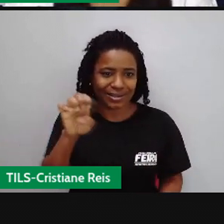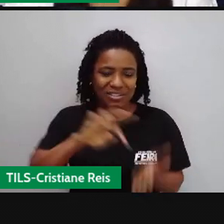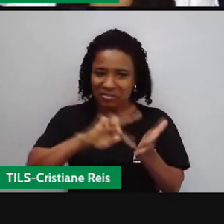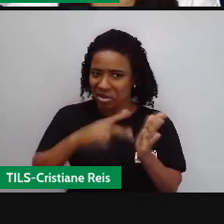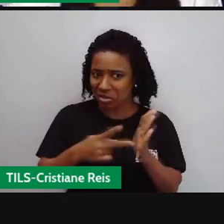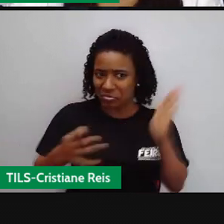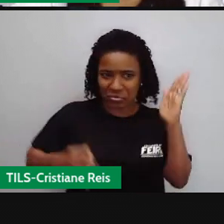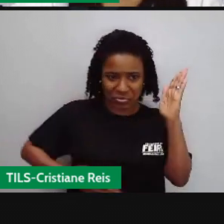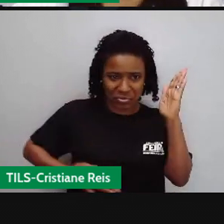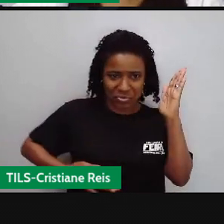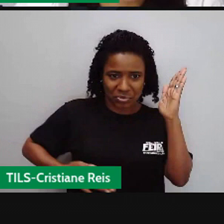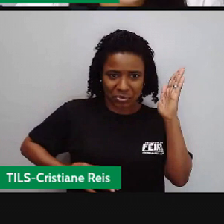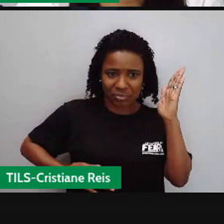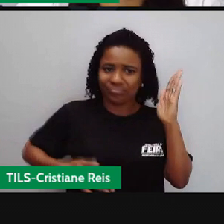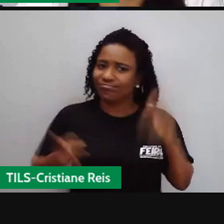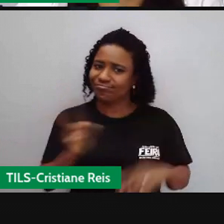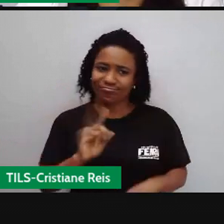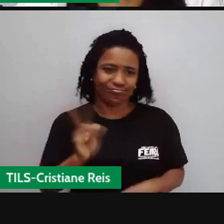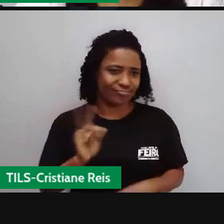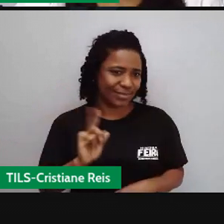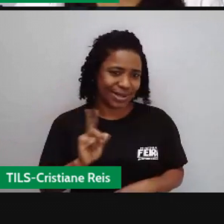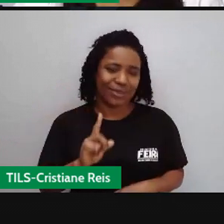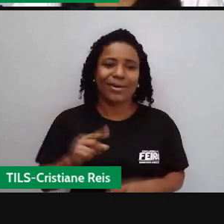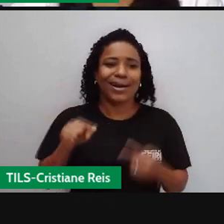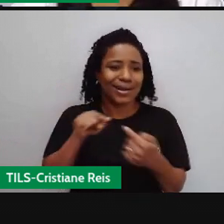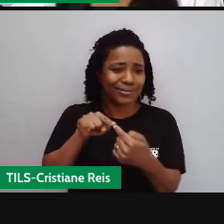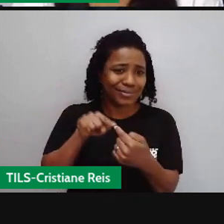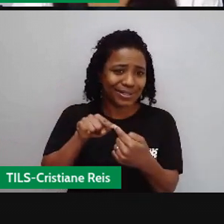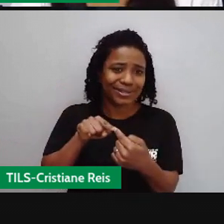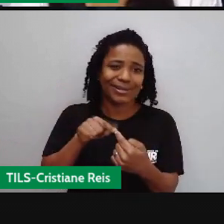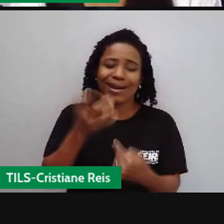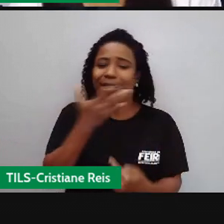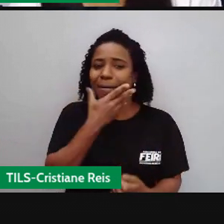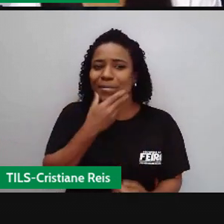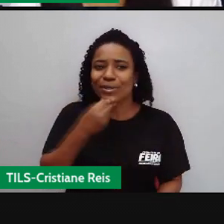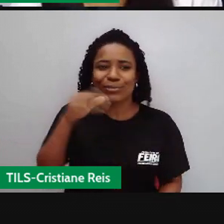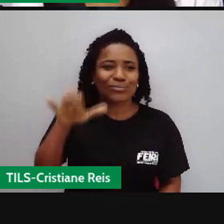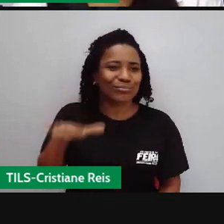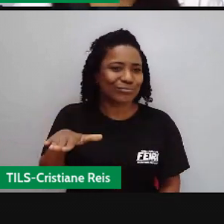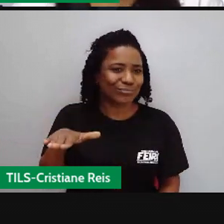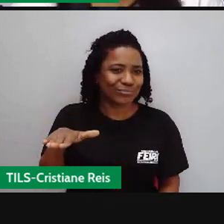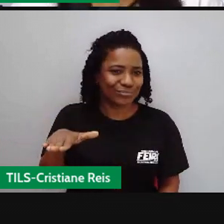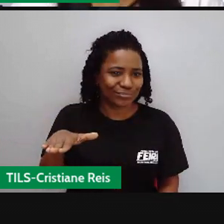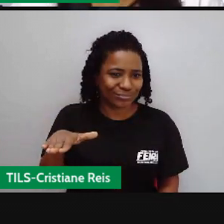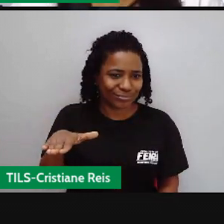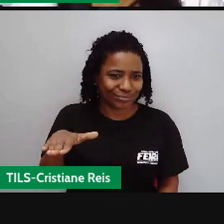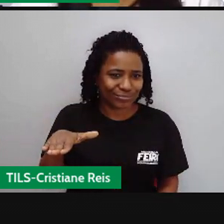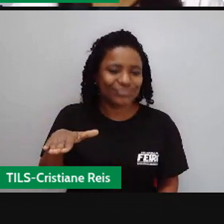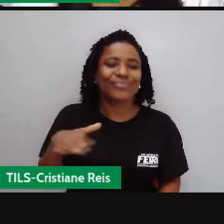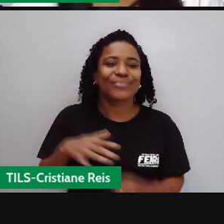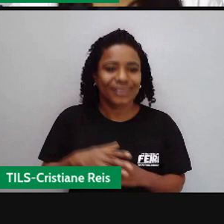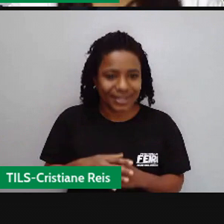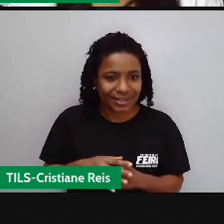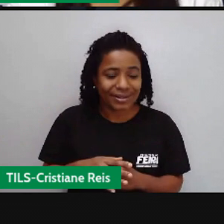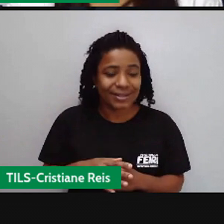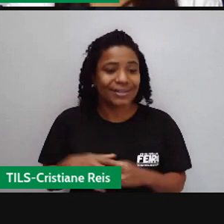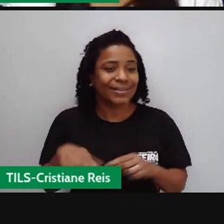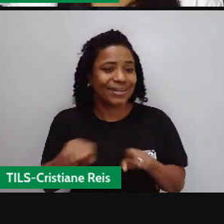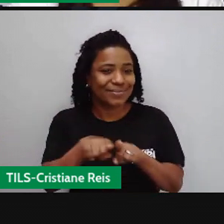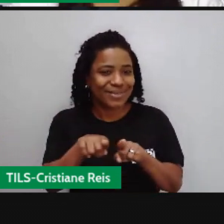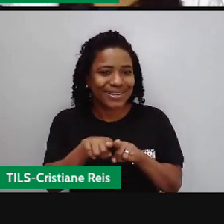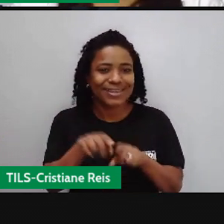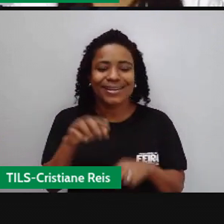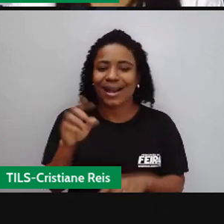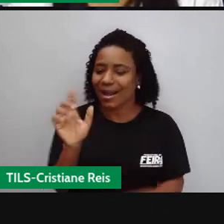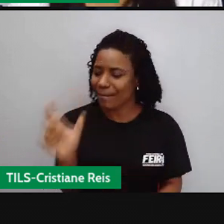se referindo a uma criança. A própria origem da palavra moleque traduz essas